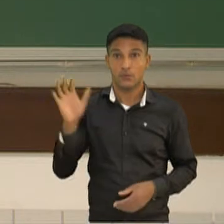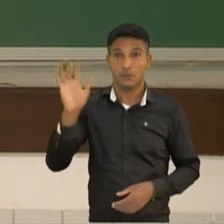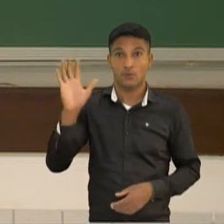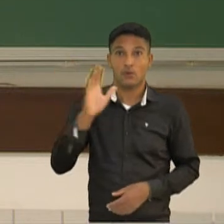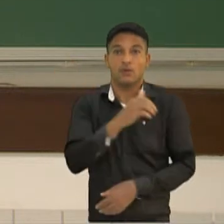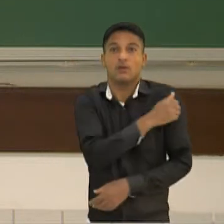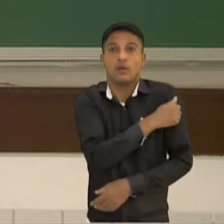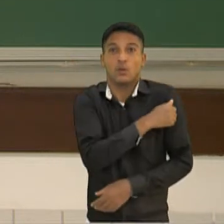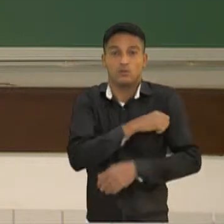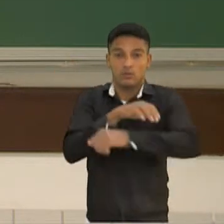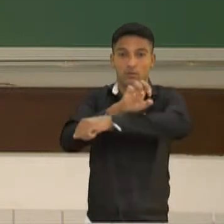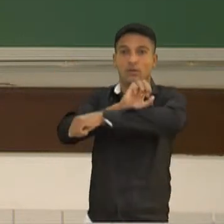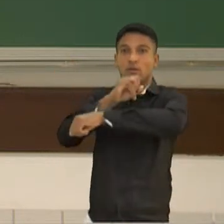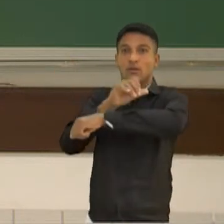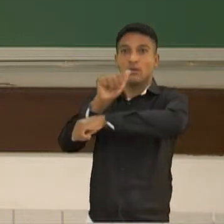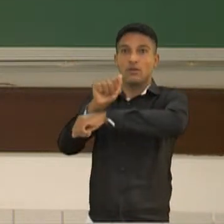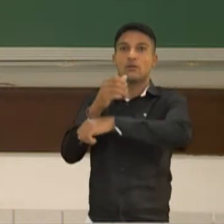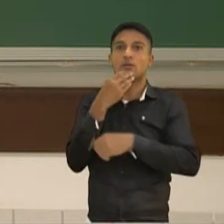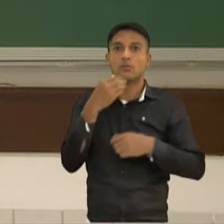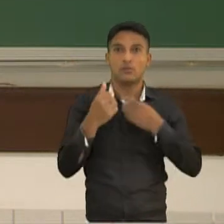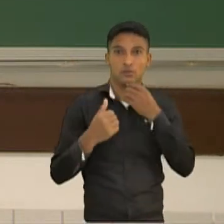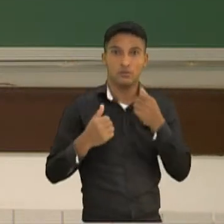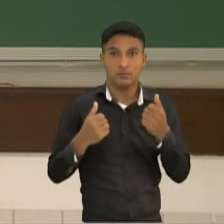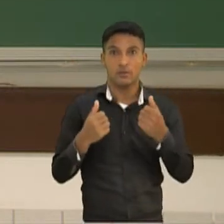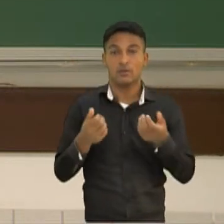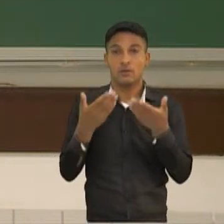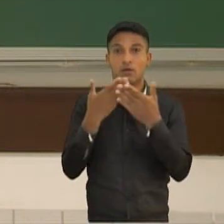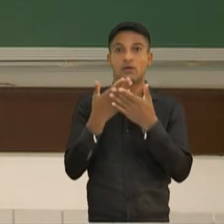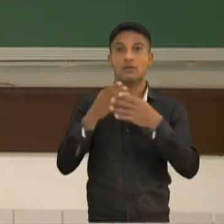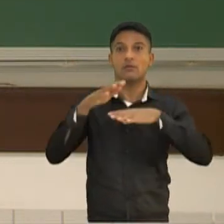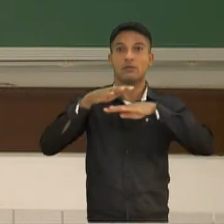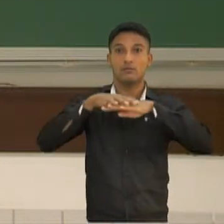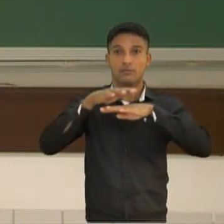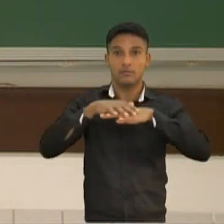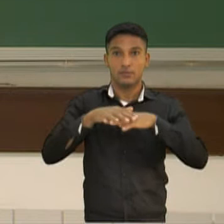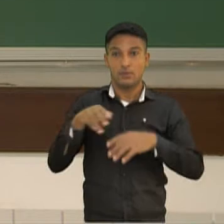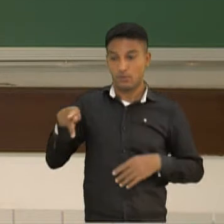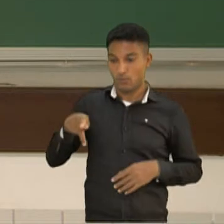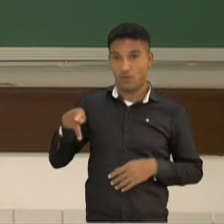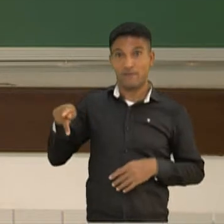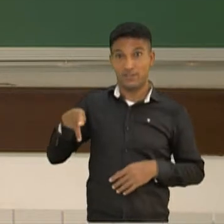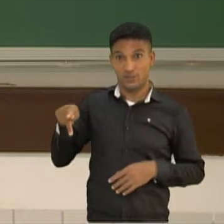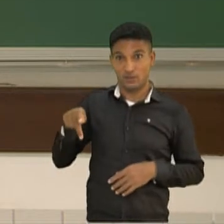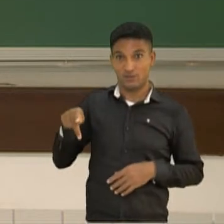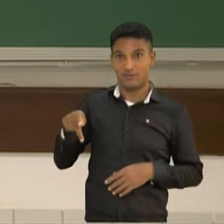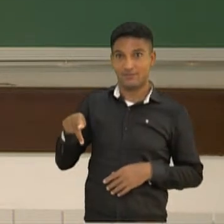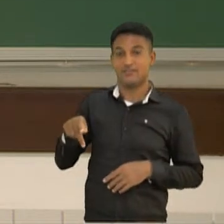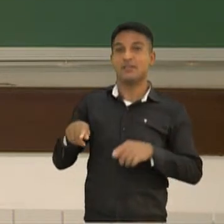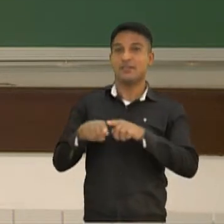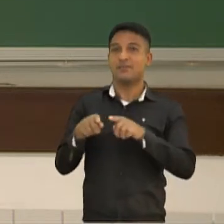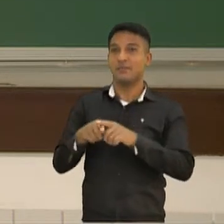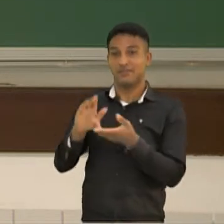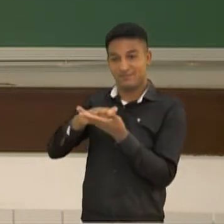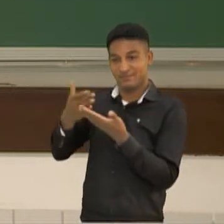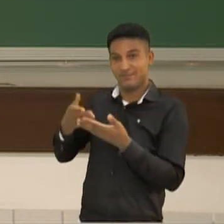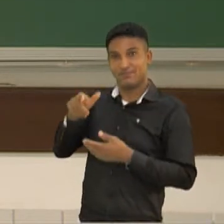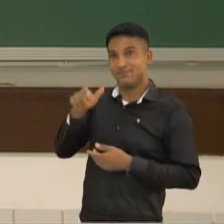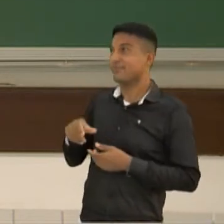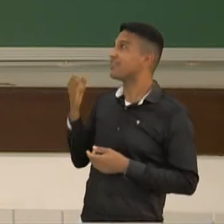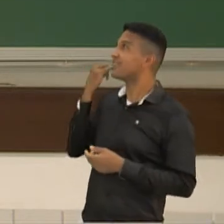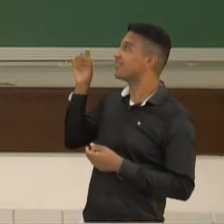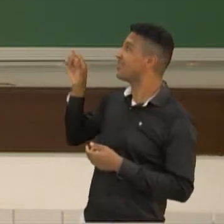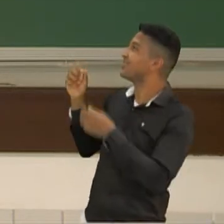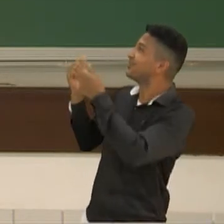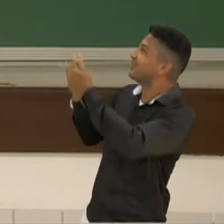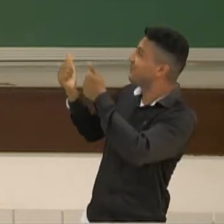Olá, alunos da EJA, tudo bem? Estamos aqui para a aula de matemática, eu, a professora Isaías, e hoje a gente está com o nosso intérprete, o Isaías. Tudo